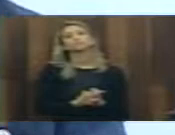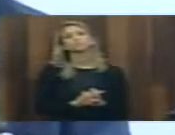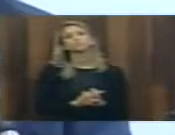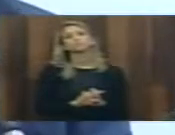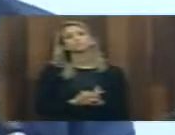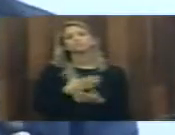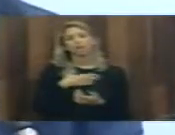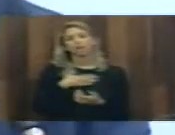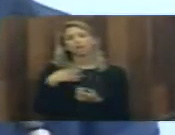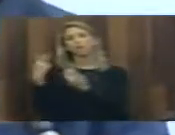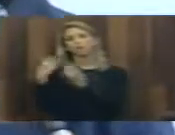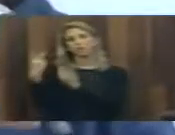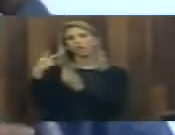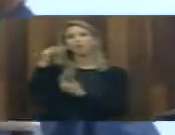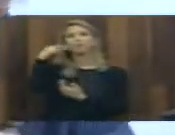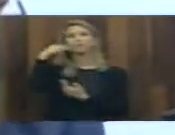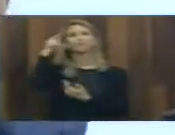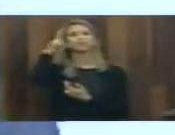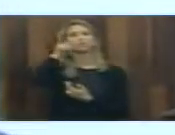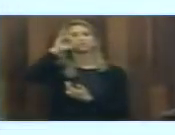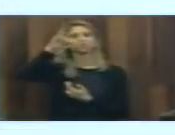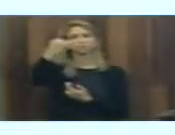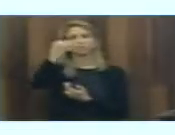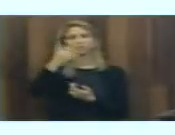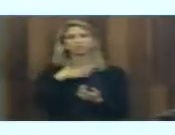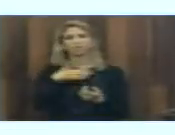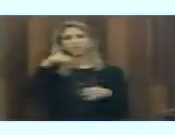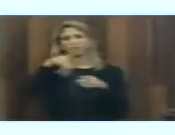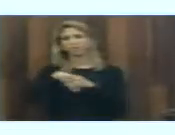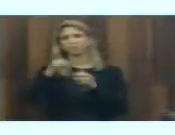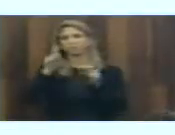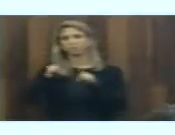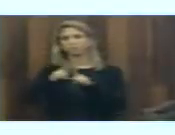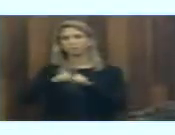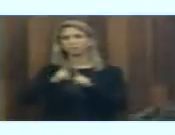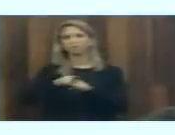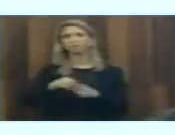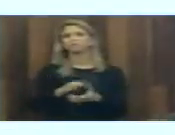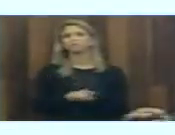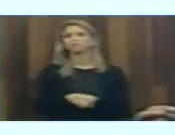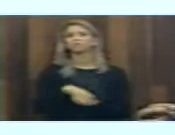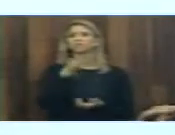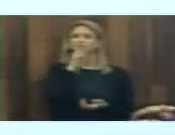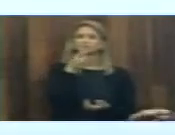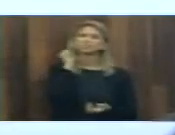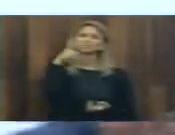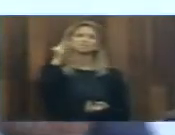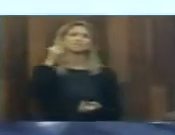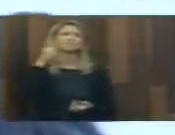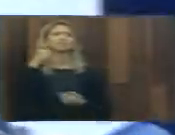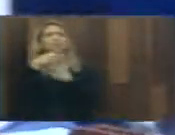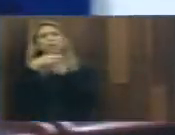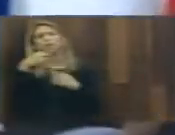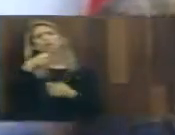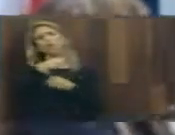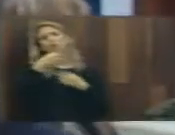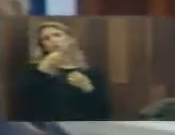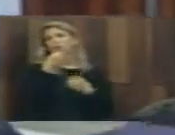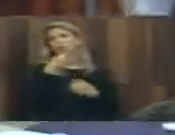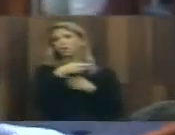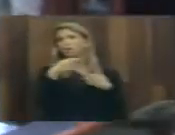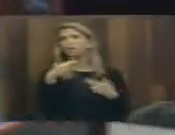acompanho a vereadora e votarei contra o parecer. E é uma causa tão nobre também, que mesmo que custasse um pouco, não tem problema nenhum,